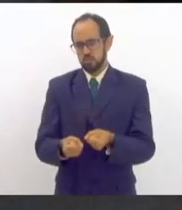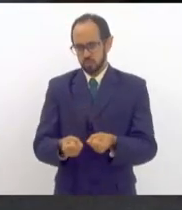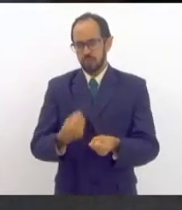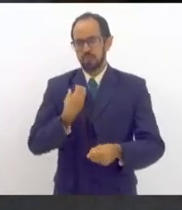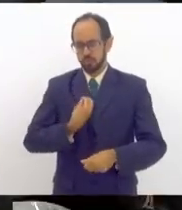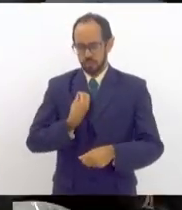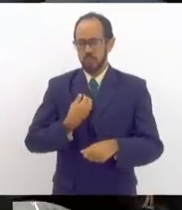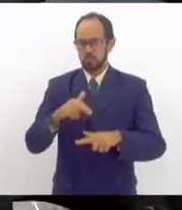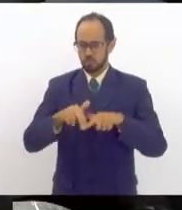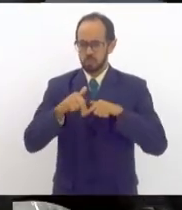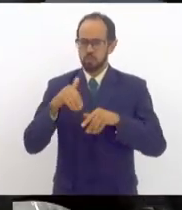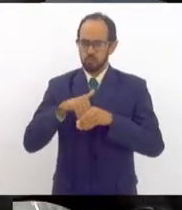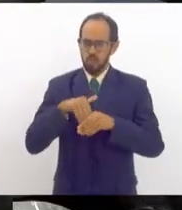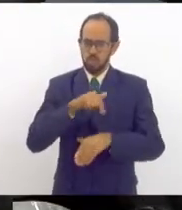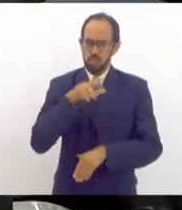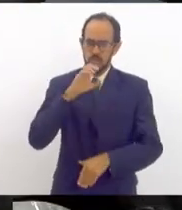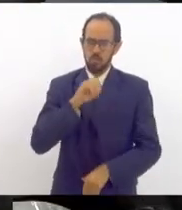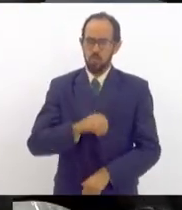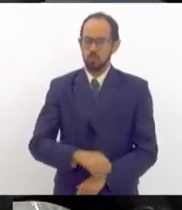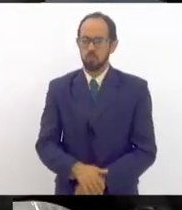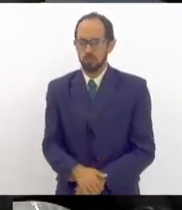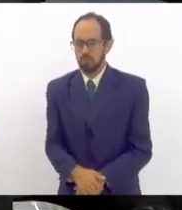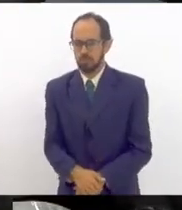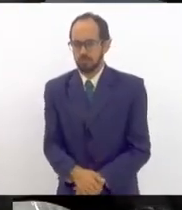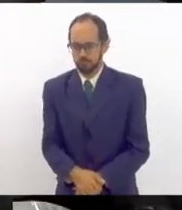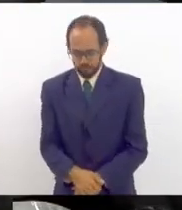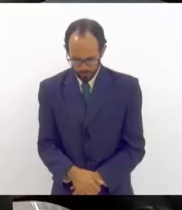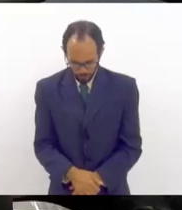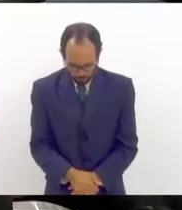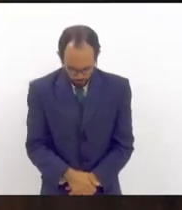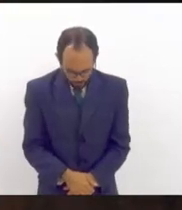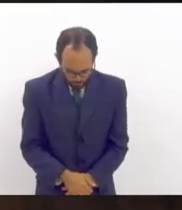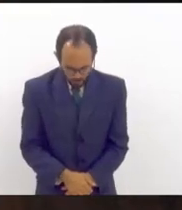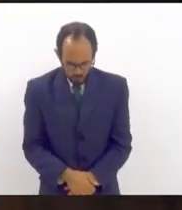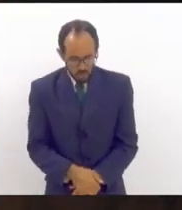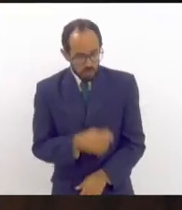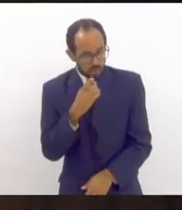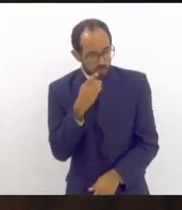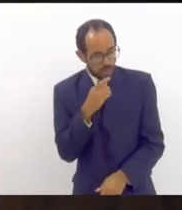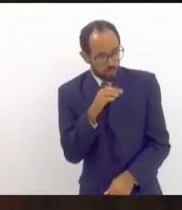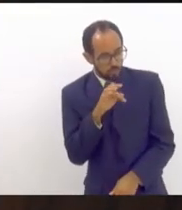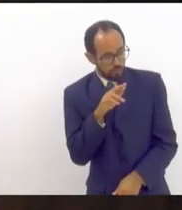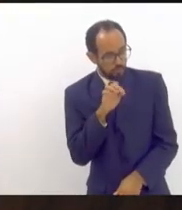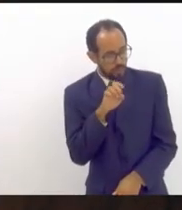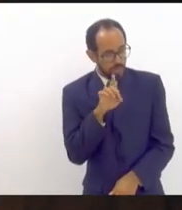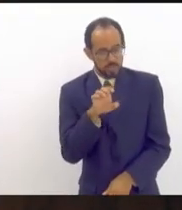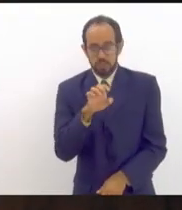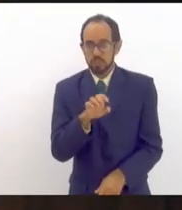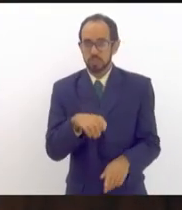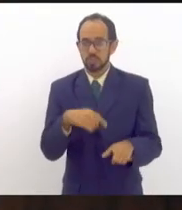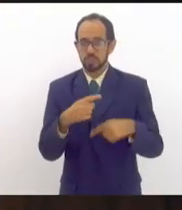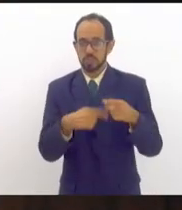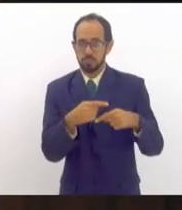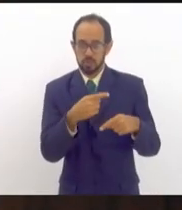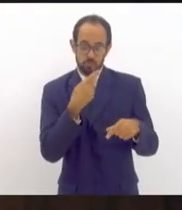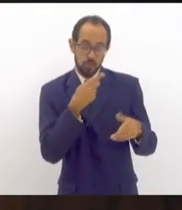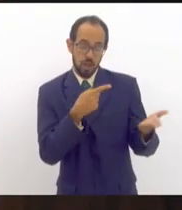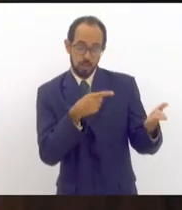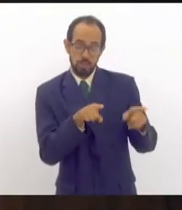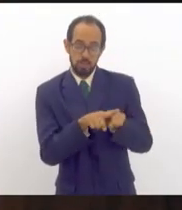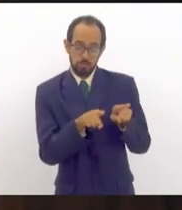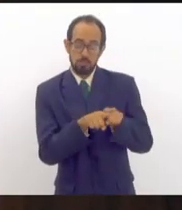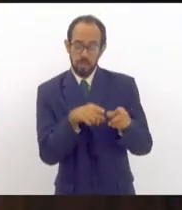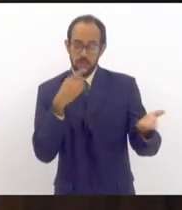isso meu voto é não Deputado Fred logo em seguida Deputado dizer que é